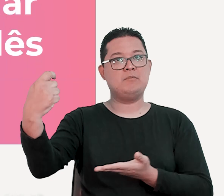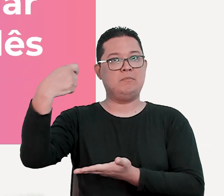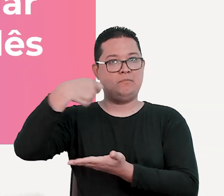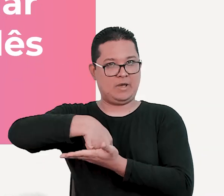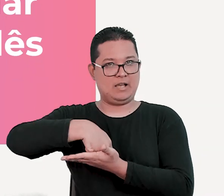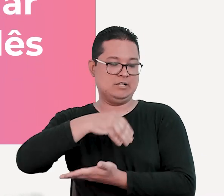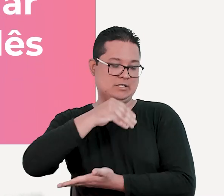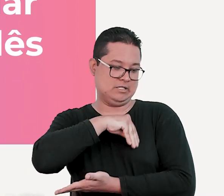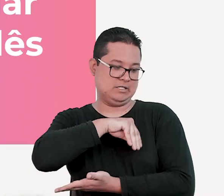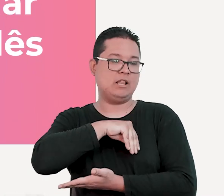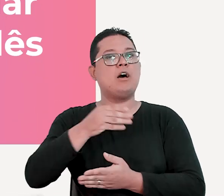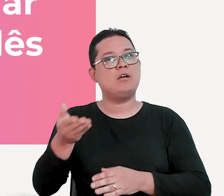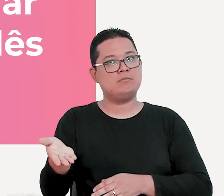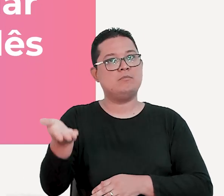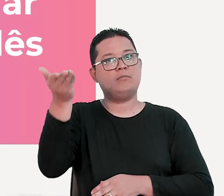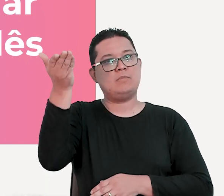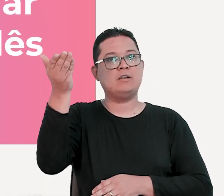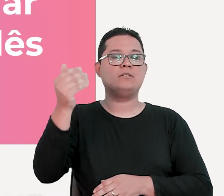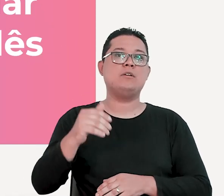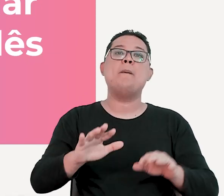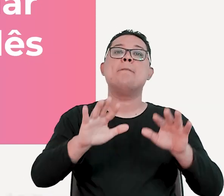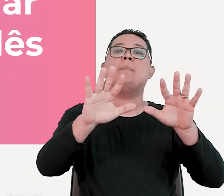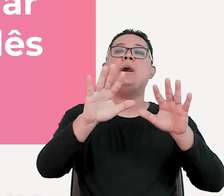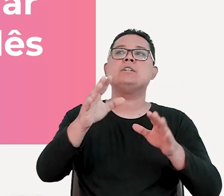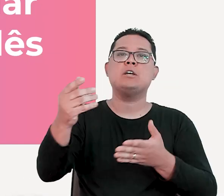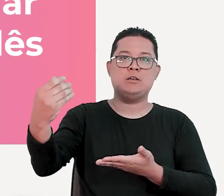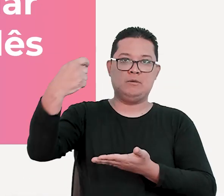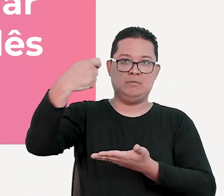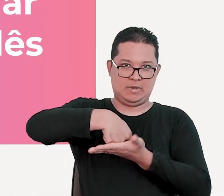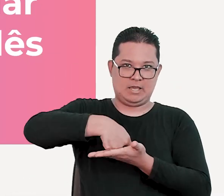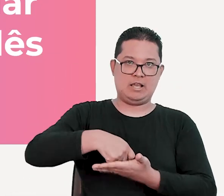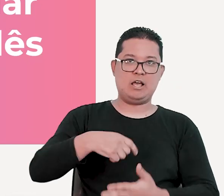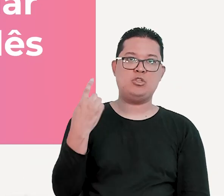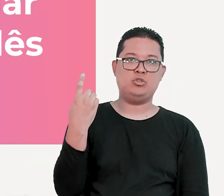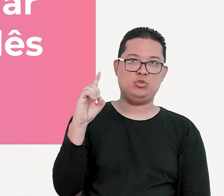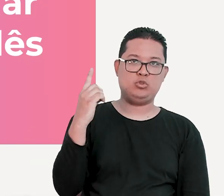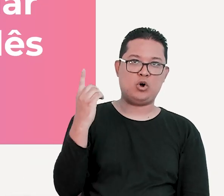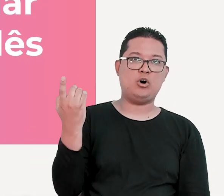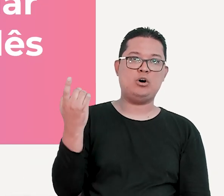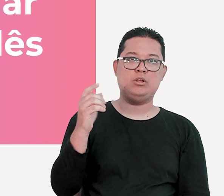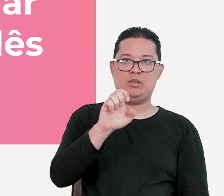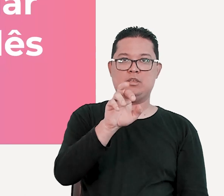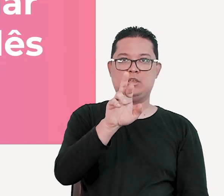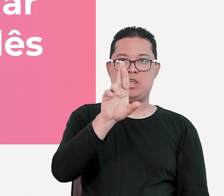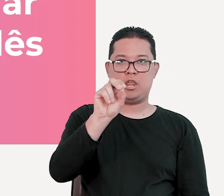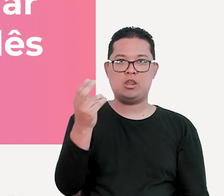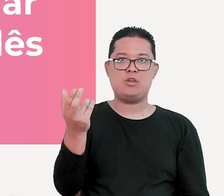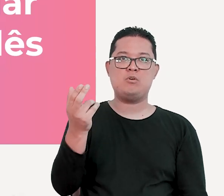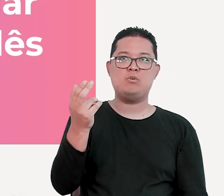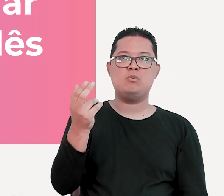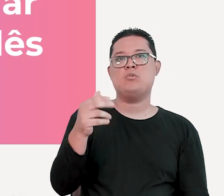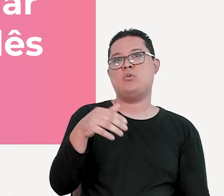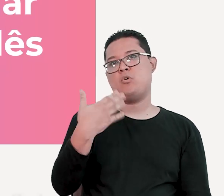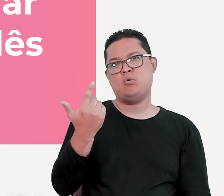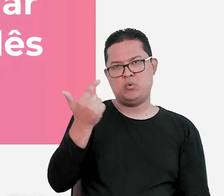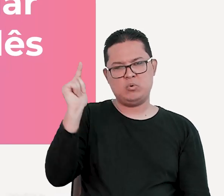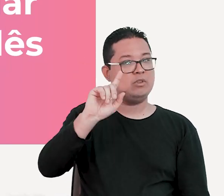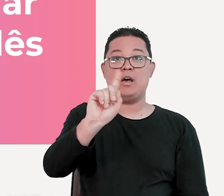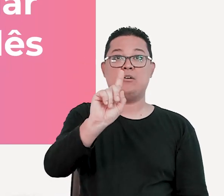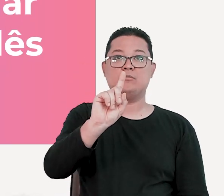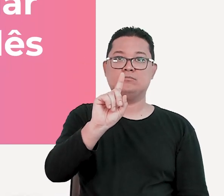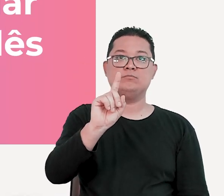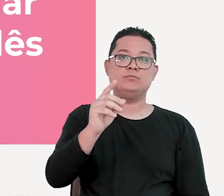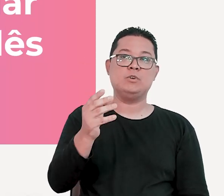em dólar, eu não recebo em pound, eu não recebo em euro, nada. Eu recebo na minha moeda local. E eu sei que algumas empresas,